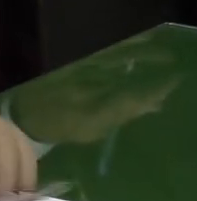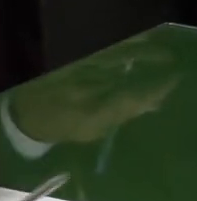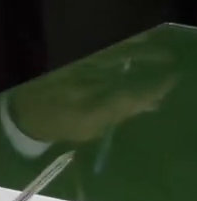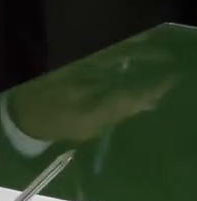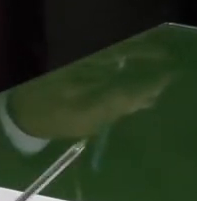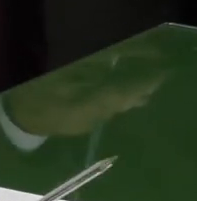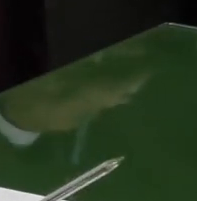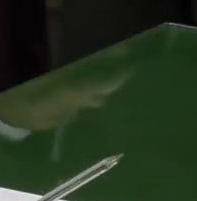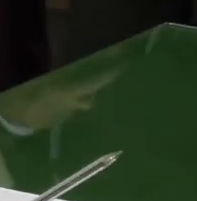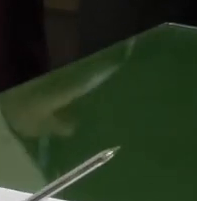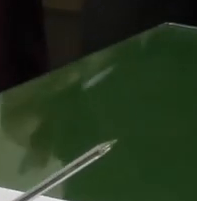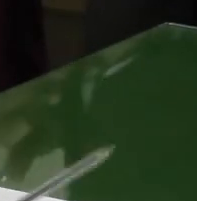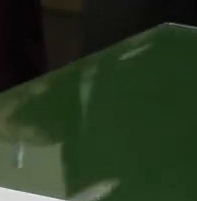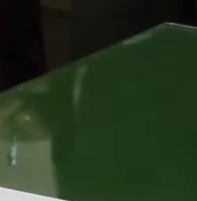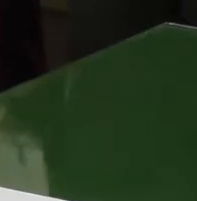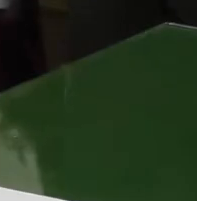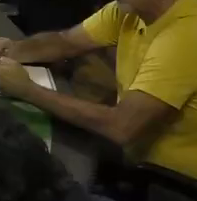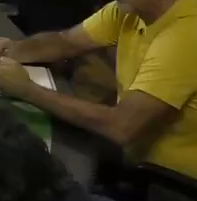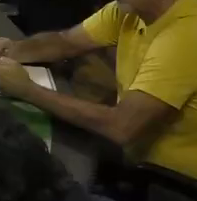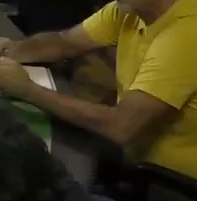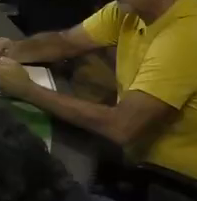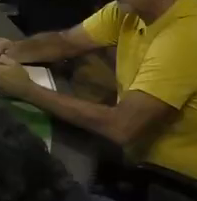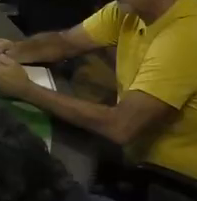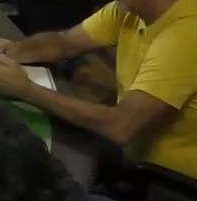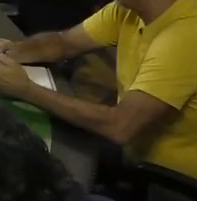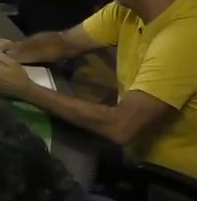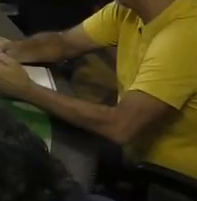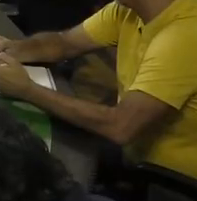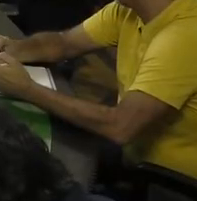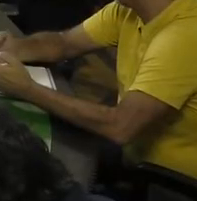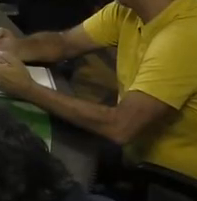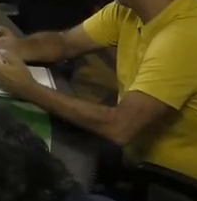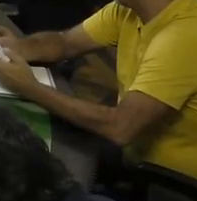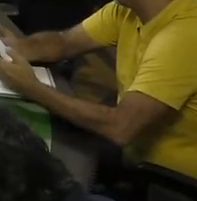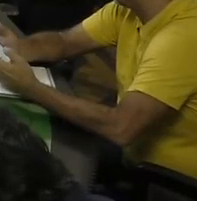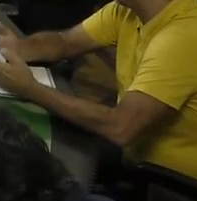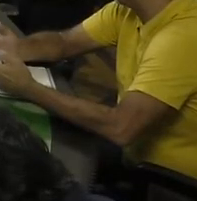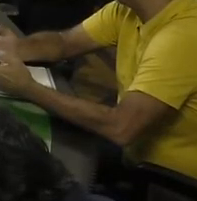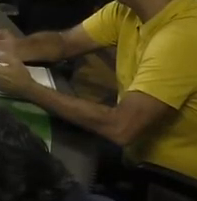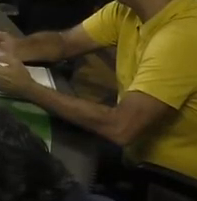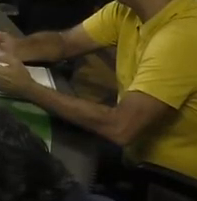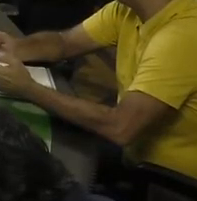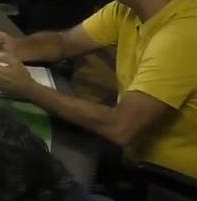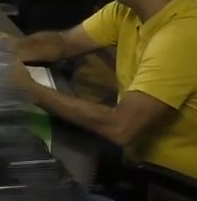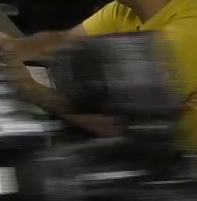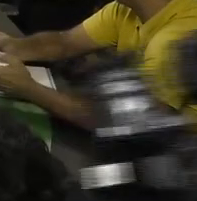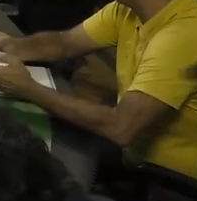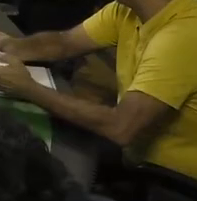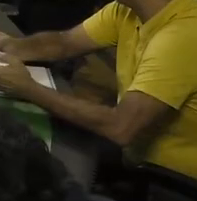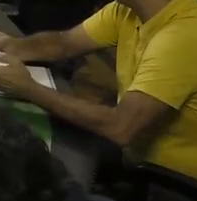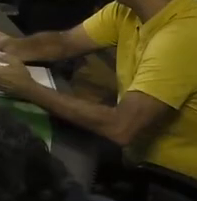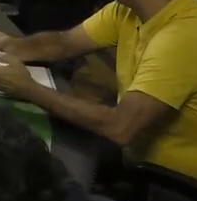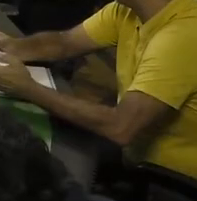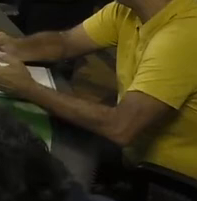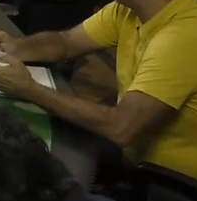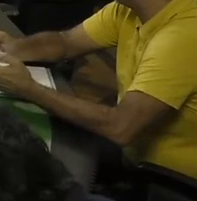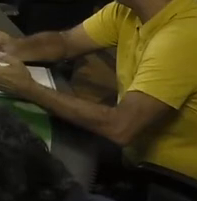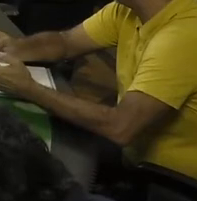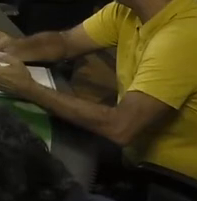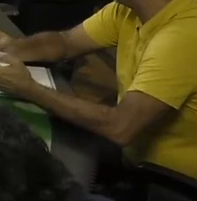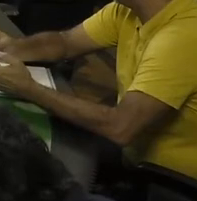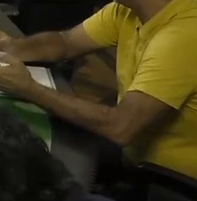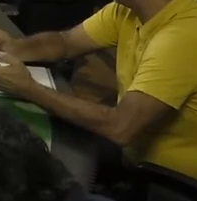da sociedade no Estado do Rio de Janeiro. Imperador de Madureira, vamos lá. Considerações iniciais. Senhor presidente, eu